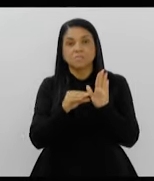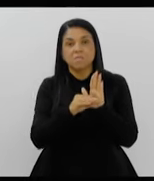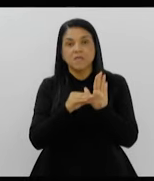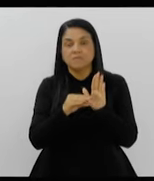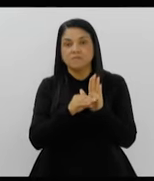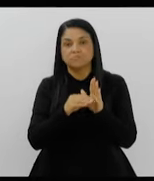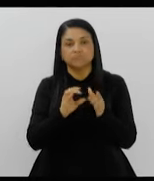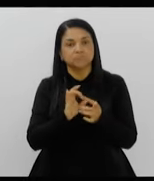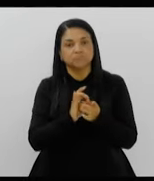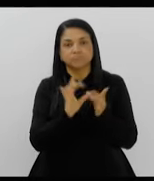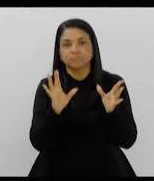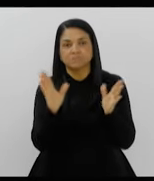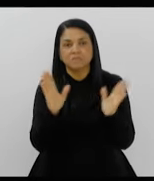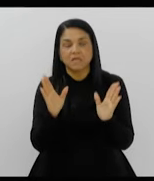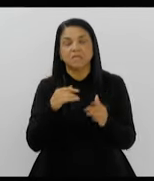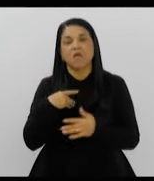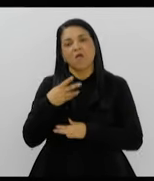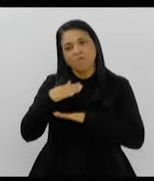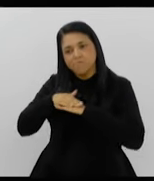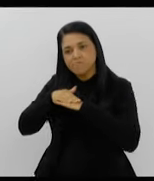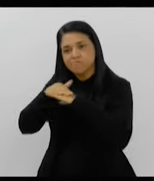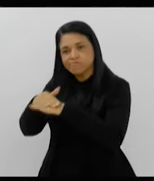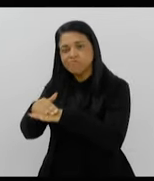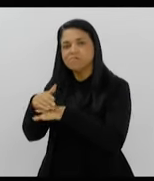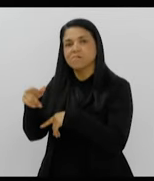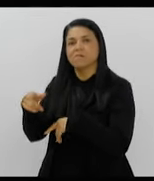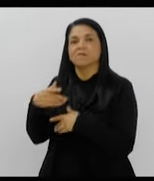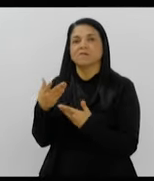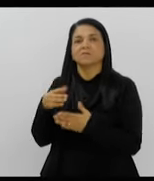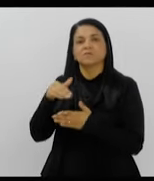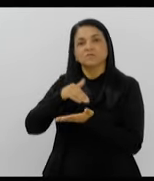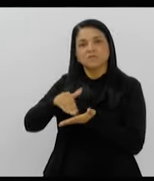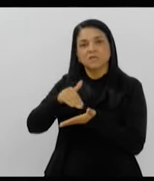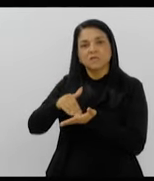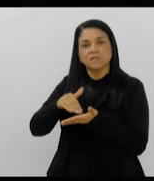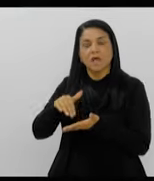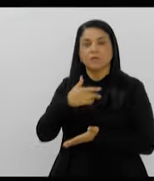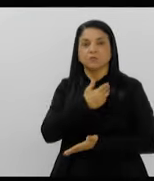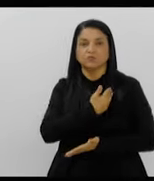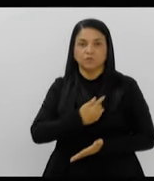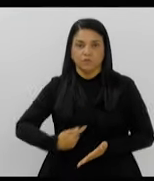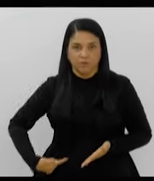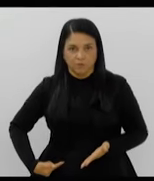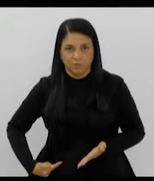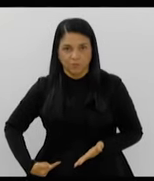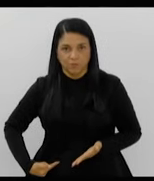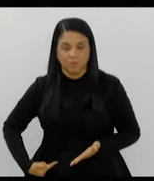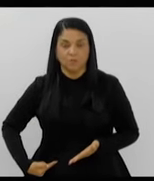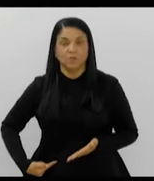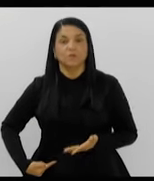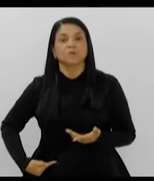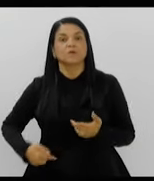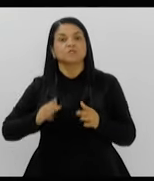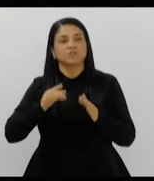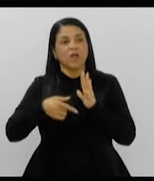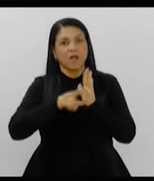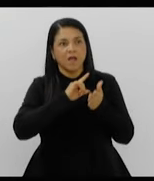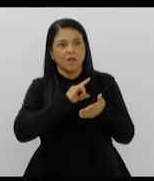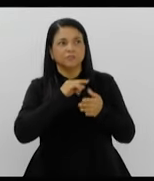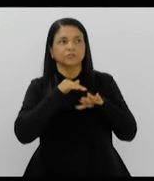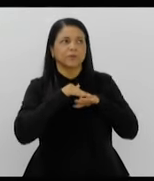liberadas. Falei essa semana com o secretário de governo, porque já havia falado com a secretária